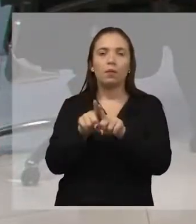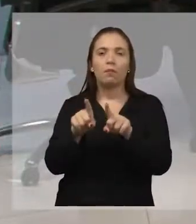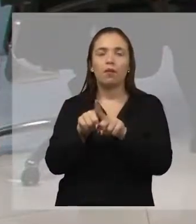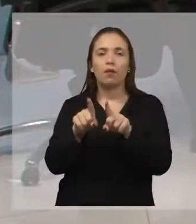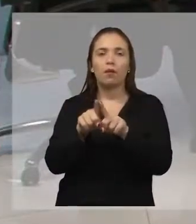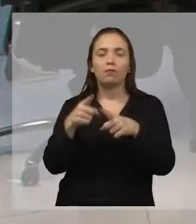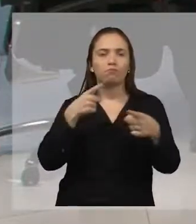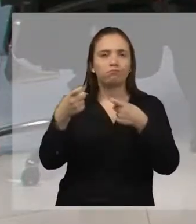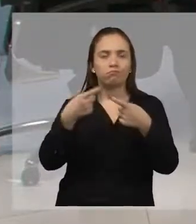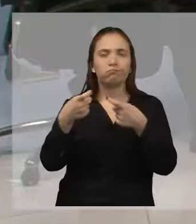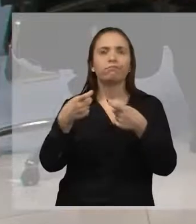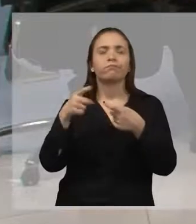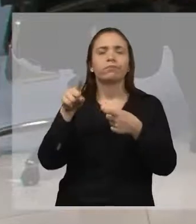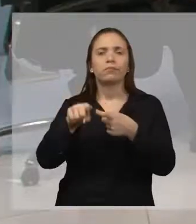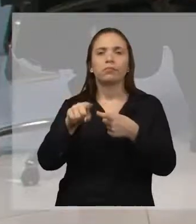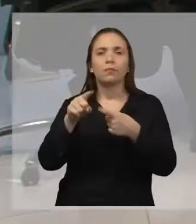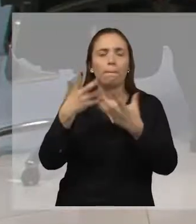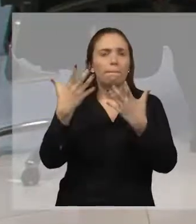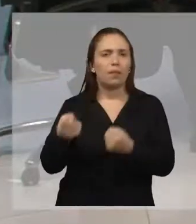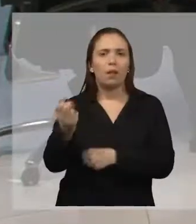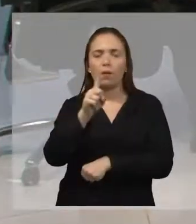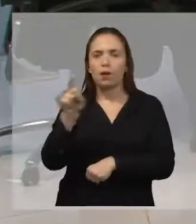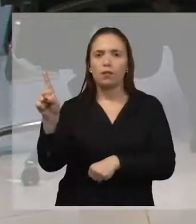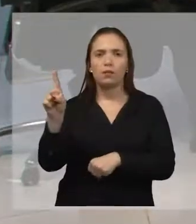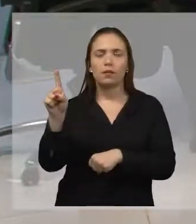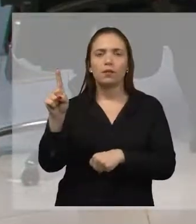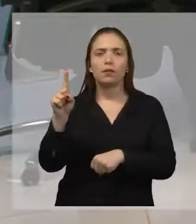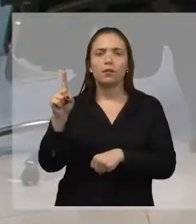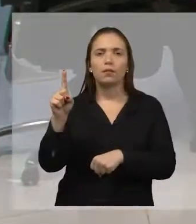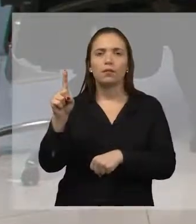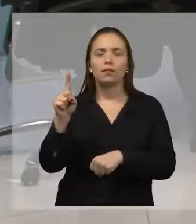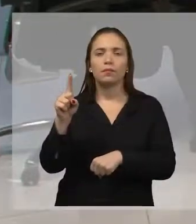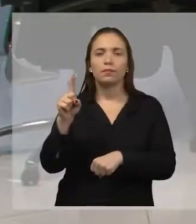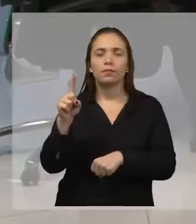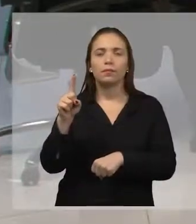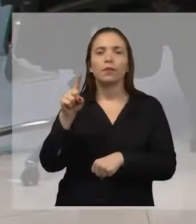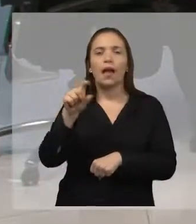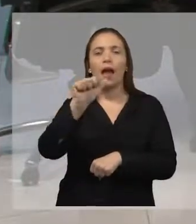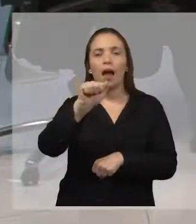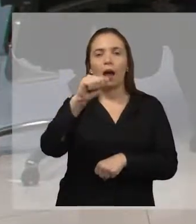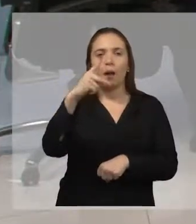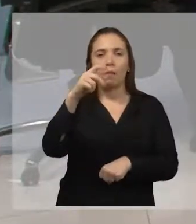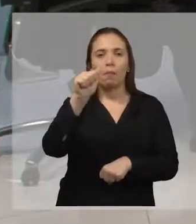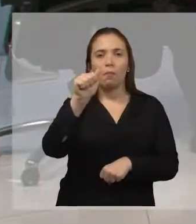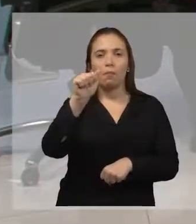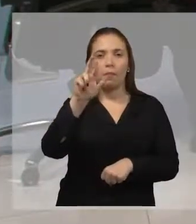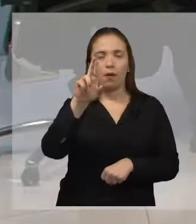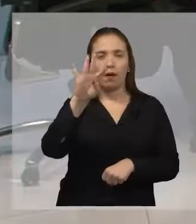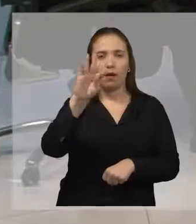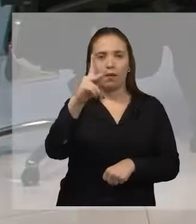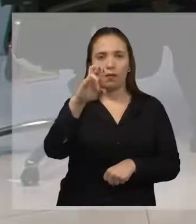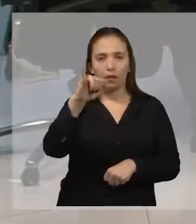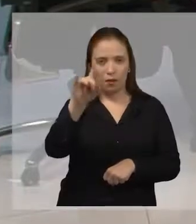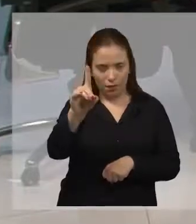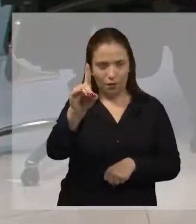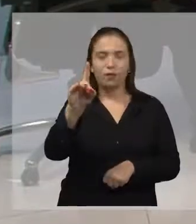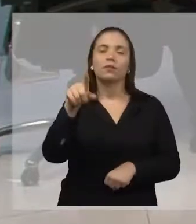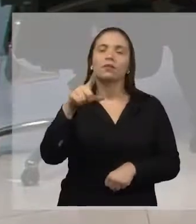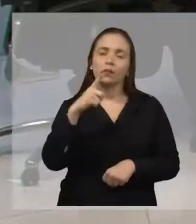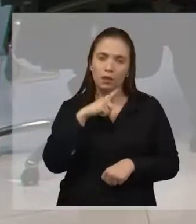tentativa de panos mornos, né? Houve tortura, houveram assassinatos, né? Eu